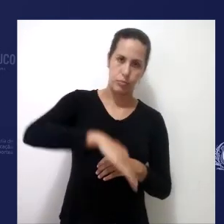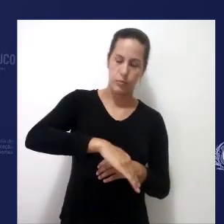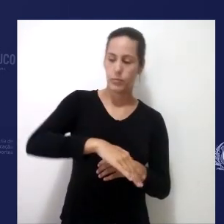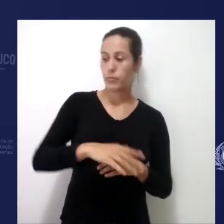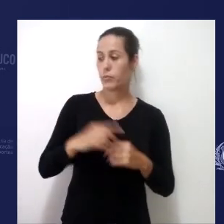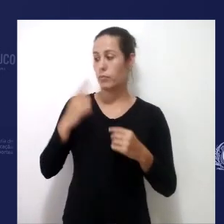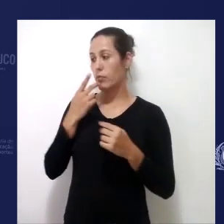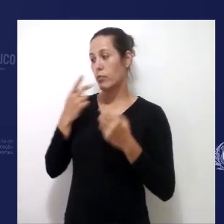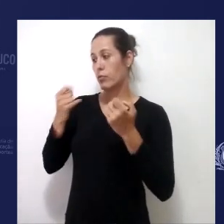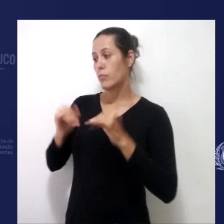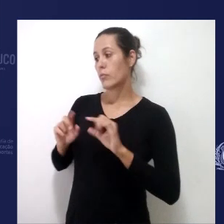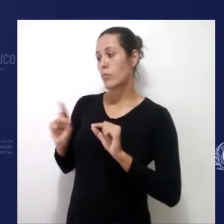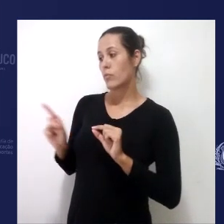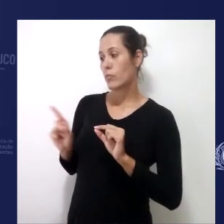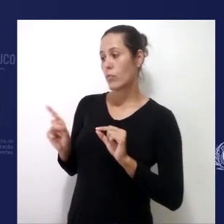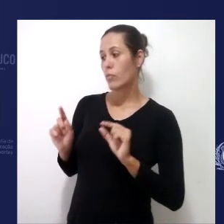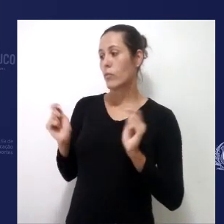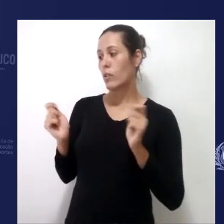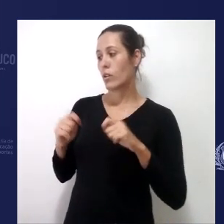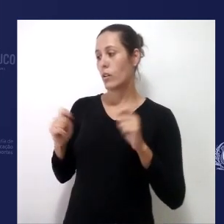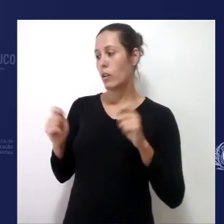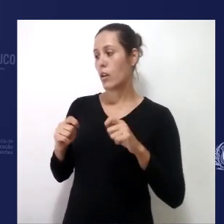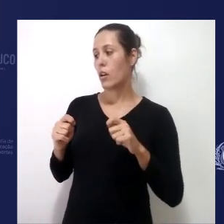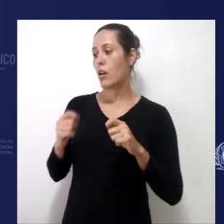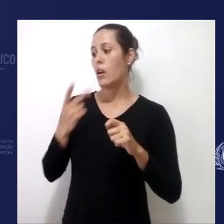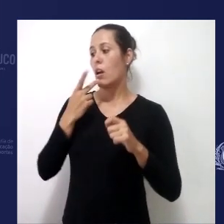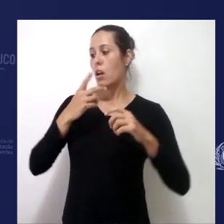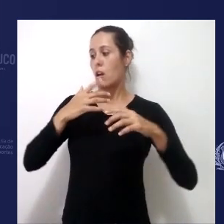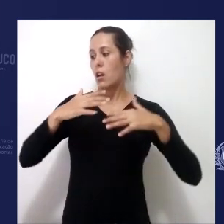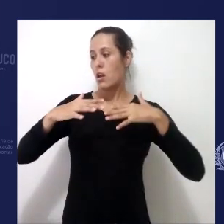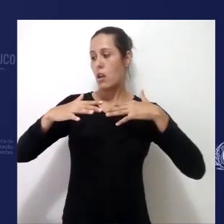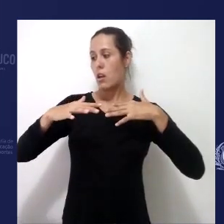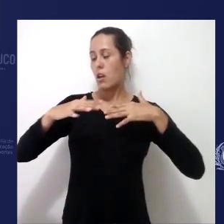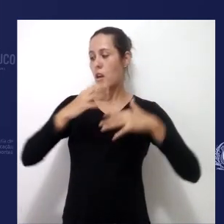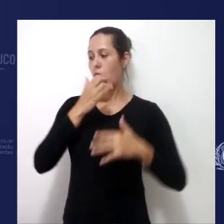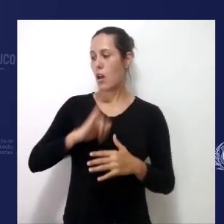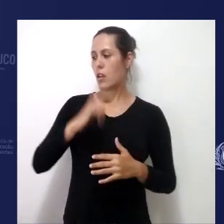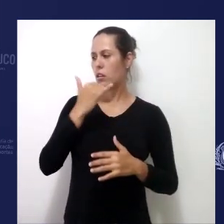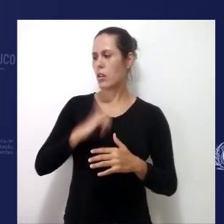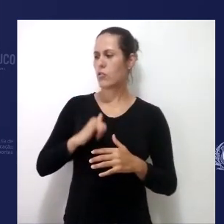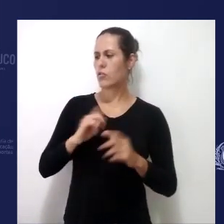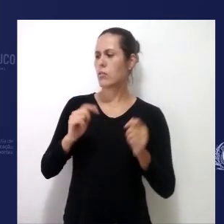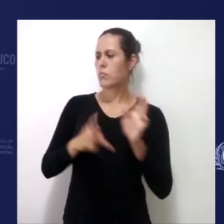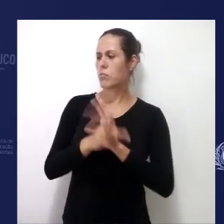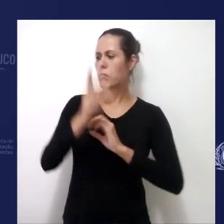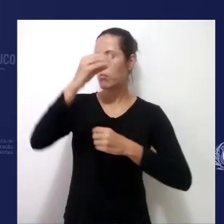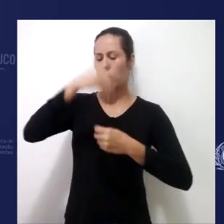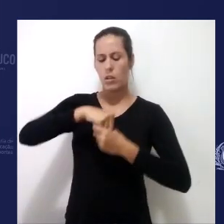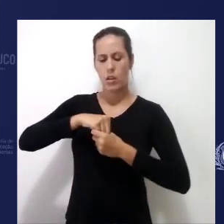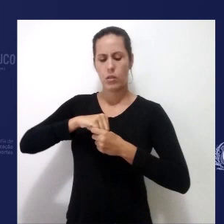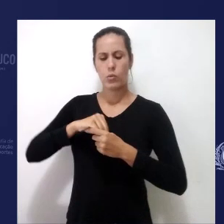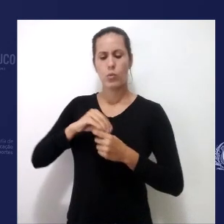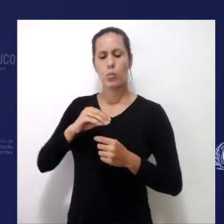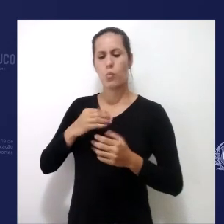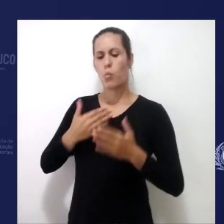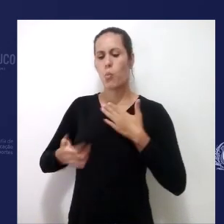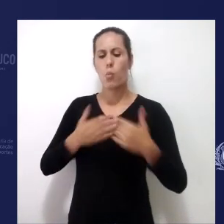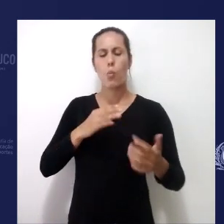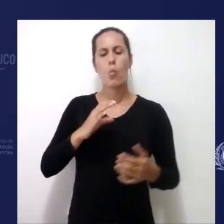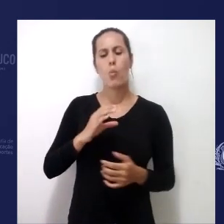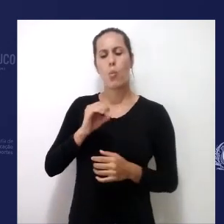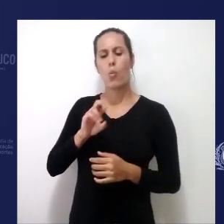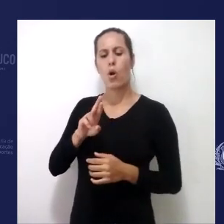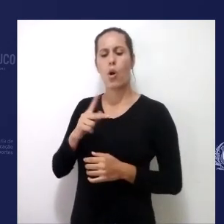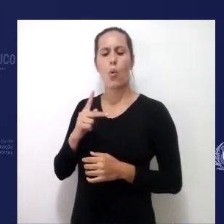de energia cinética, a gente tem a energia cinética, na realidade, é a energia contida em qualquer corpo